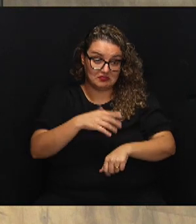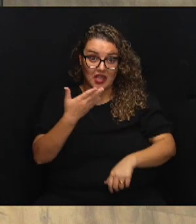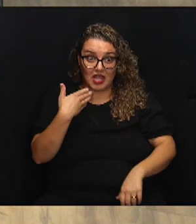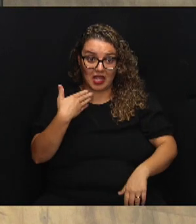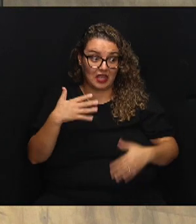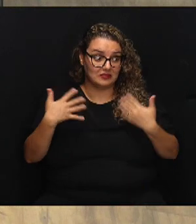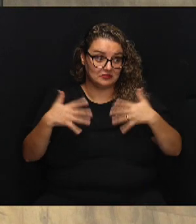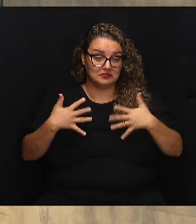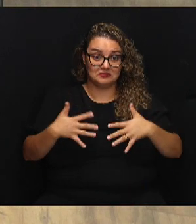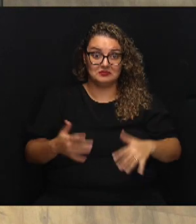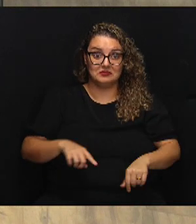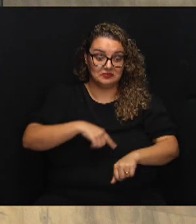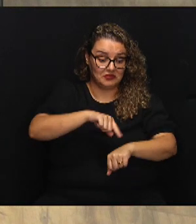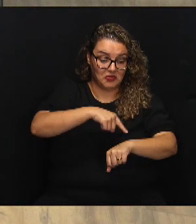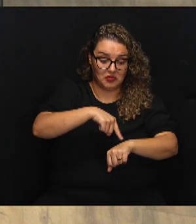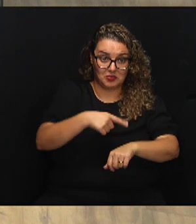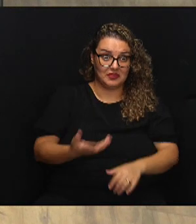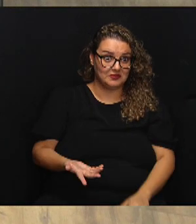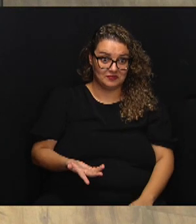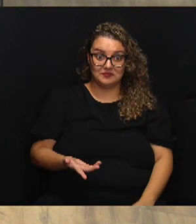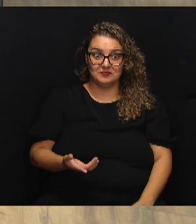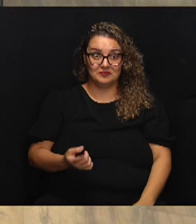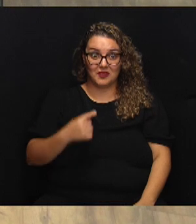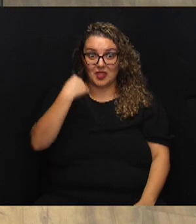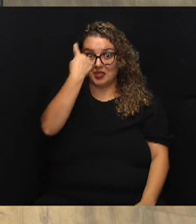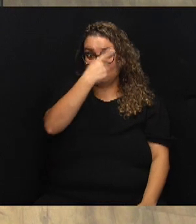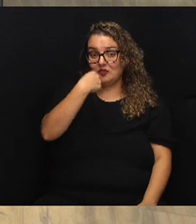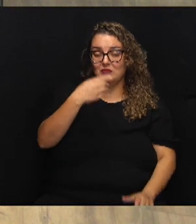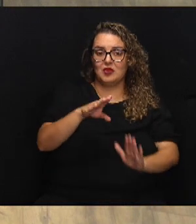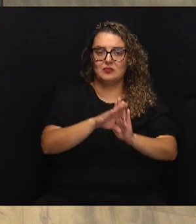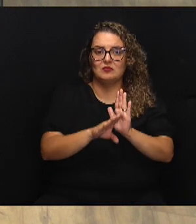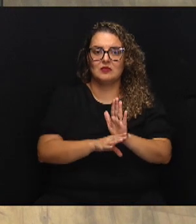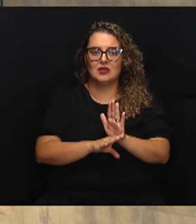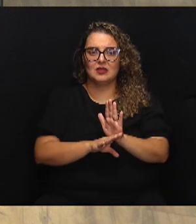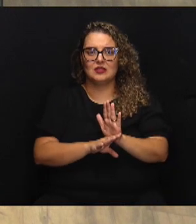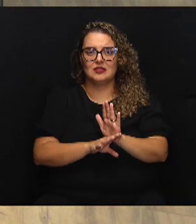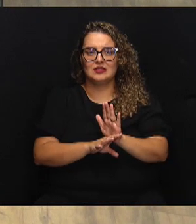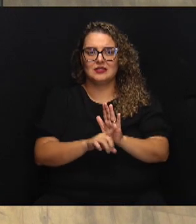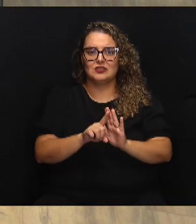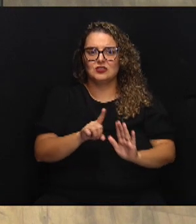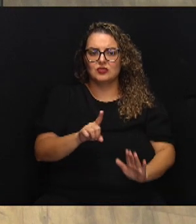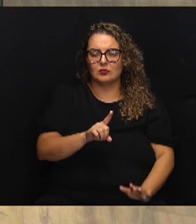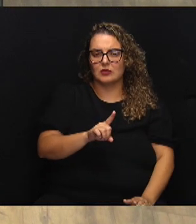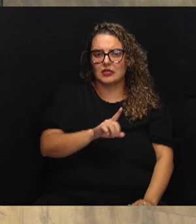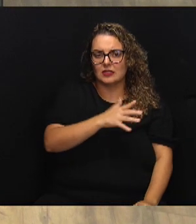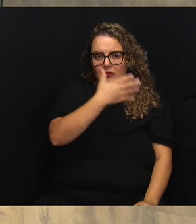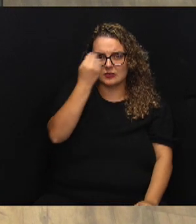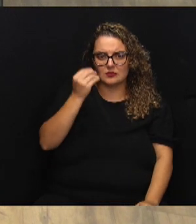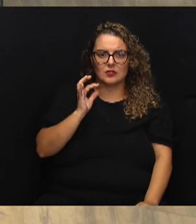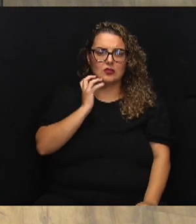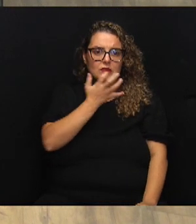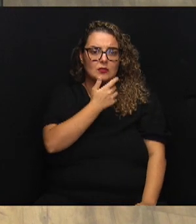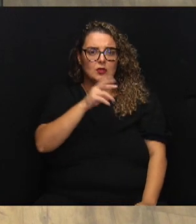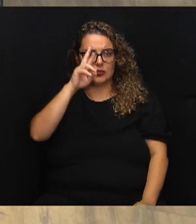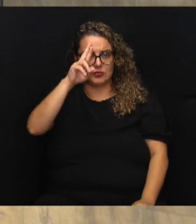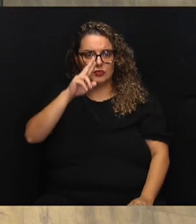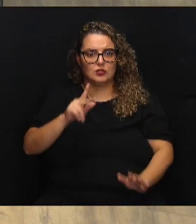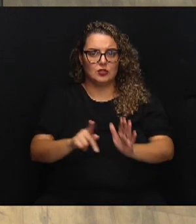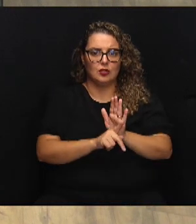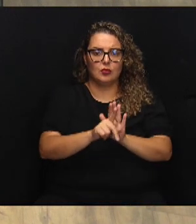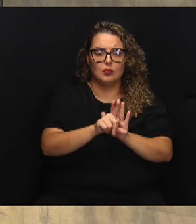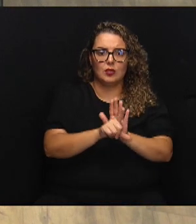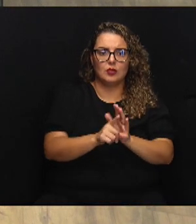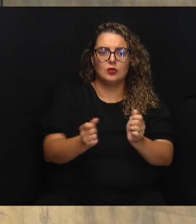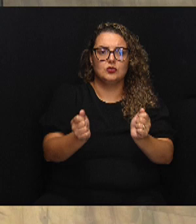Já estamos aí em 1 hora de programa, mas só para não deixar passar, Herbert, o senhor tem um projeto de lei ao lado do vereador